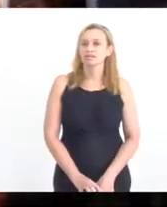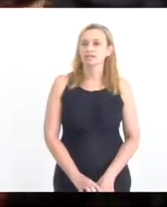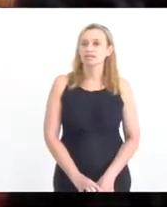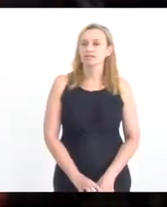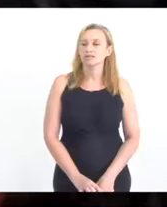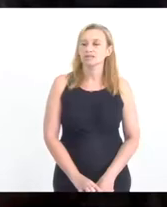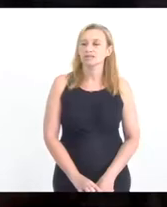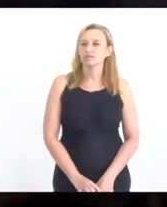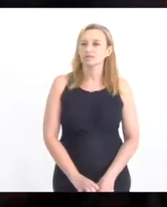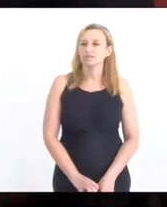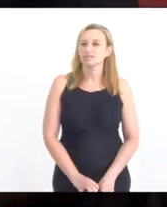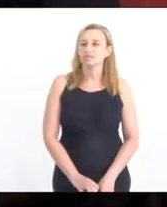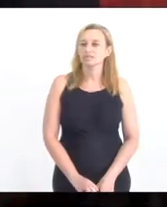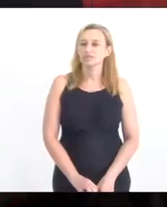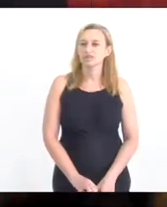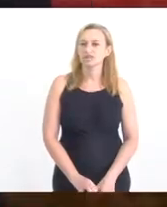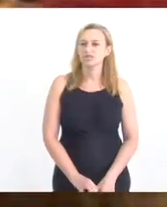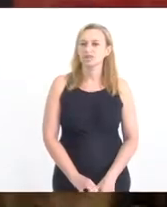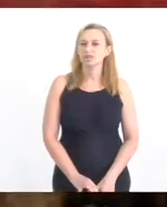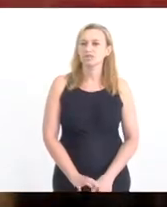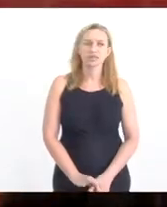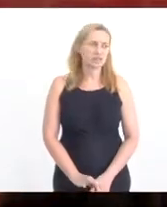o terceiro